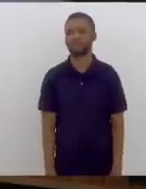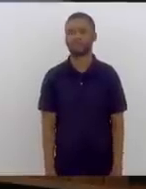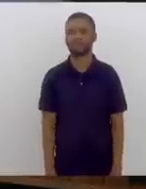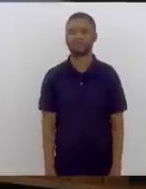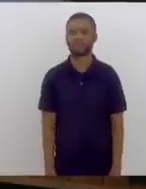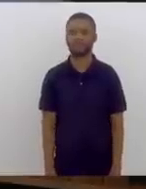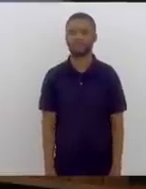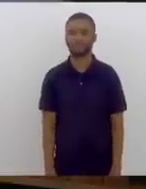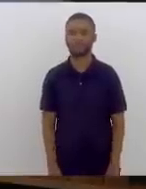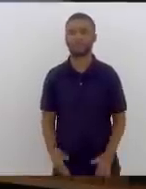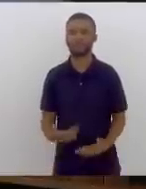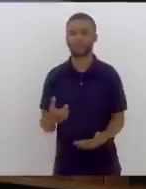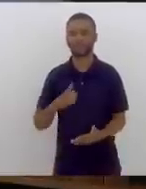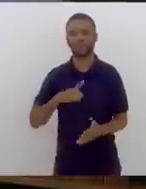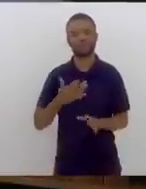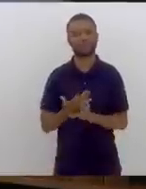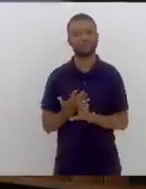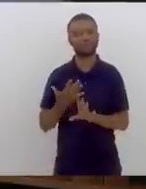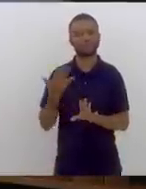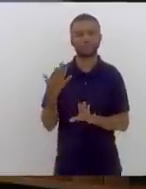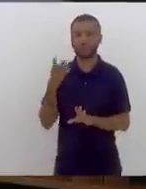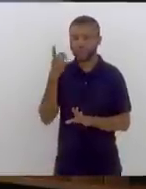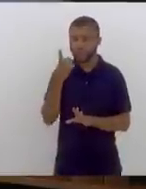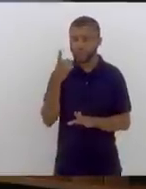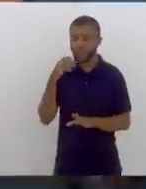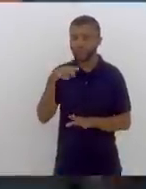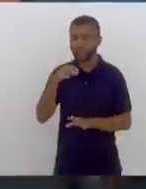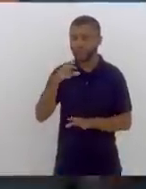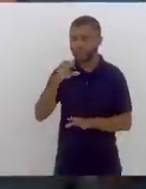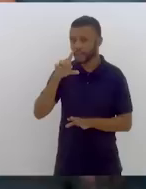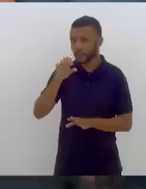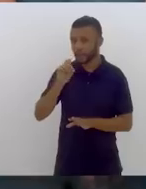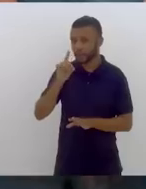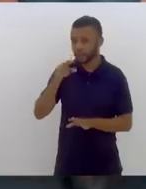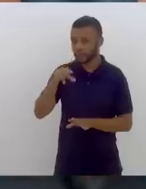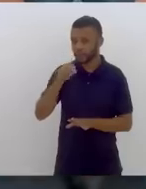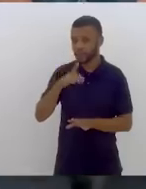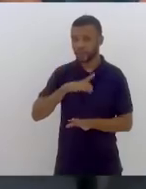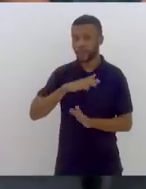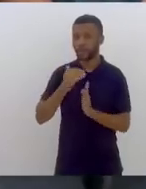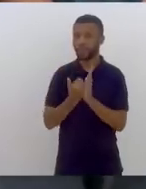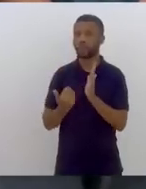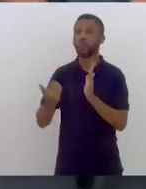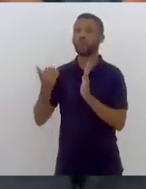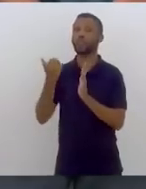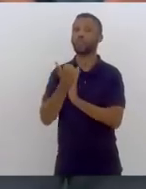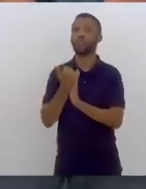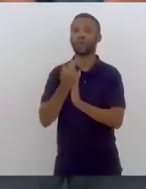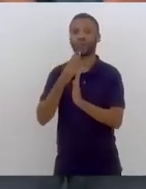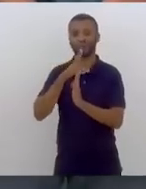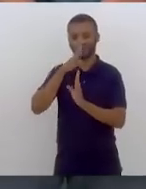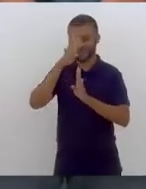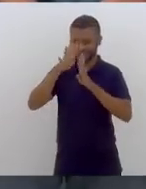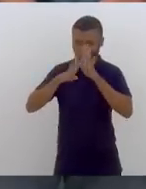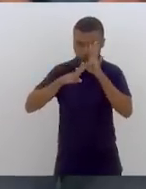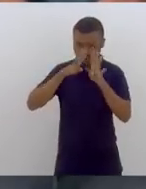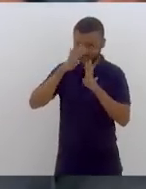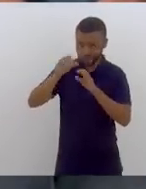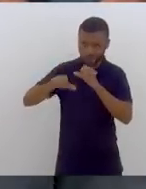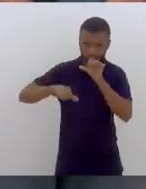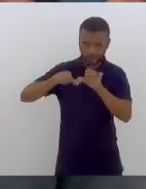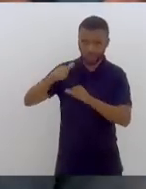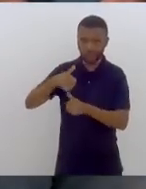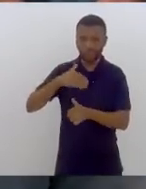existia Deputado Marcelo Dino um equívoco esse equívoco foi transformado em